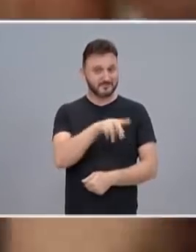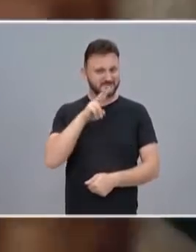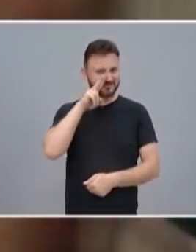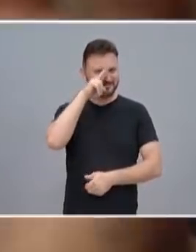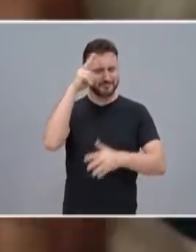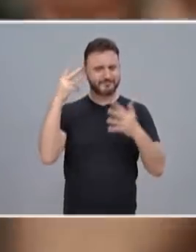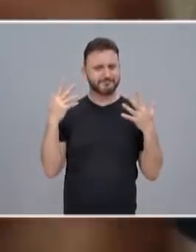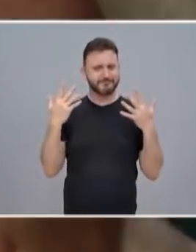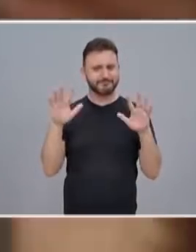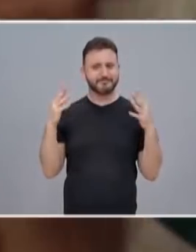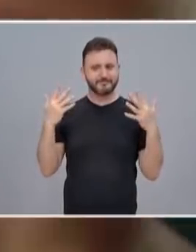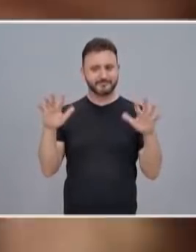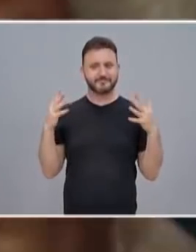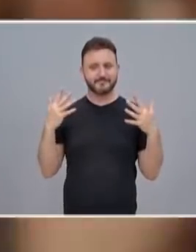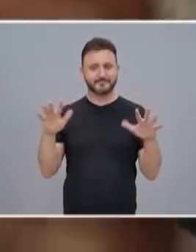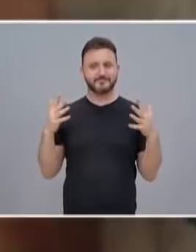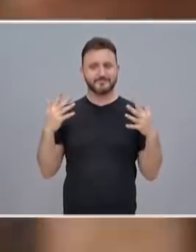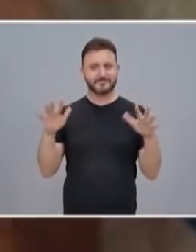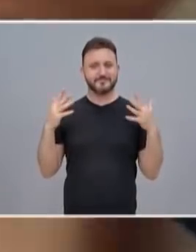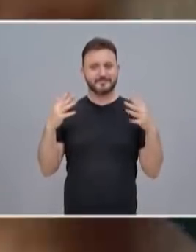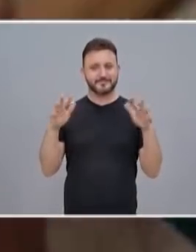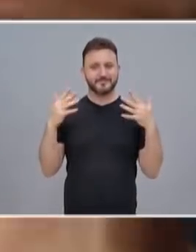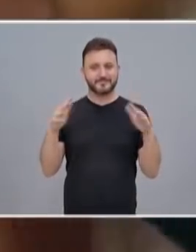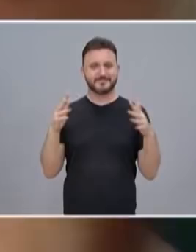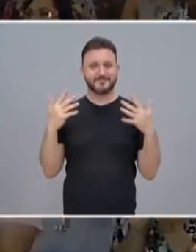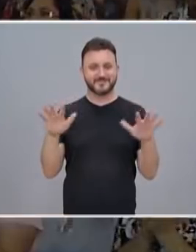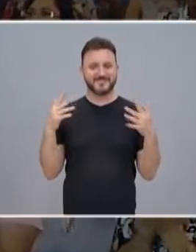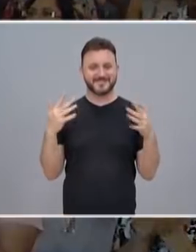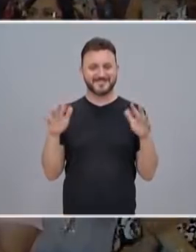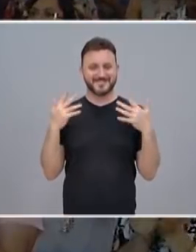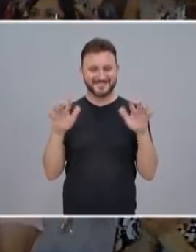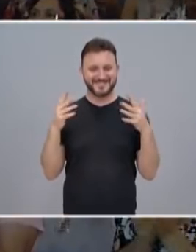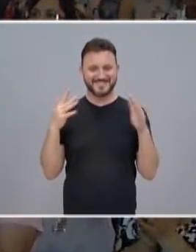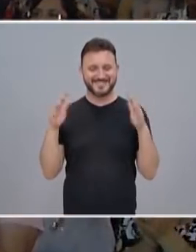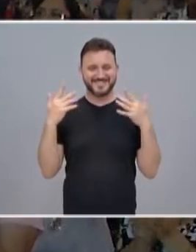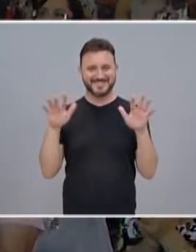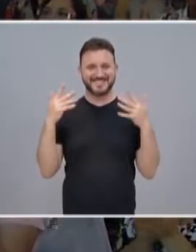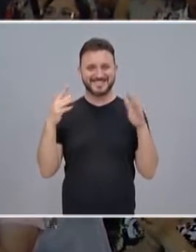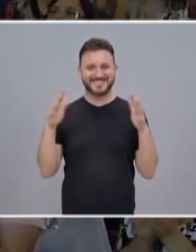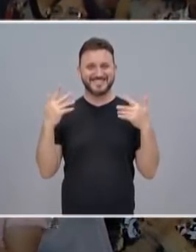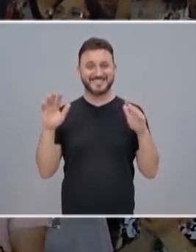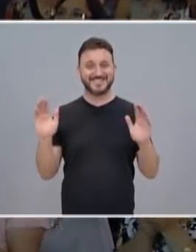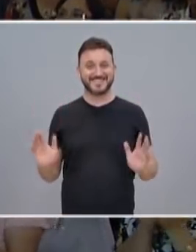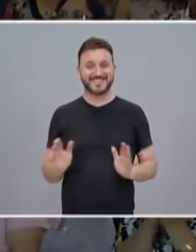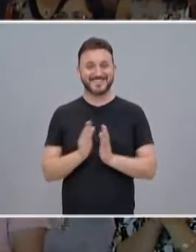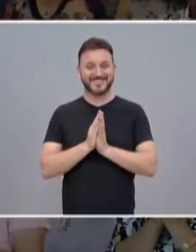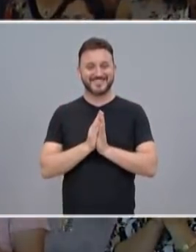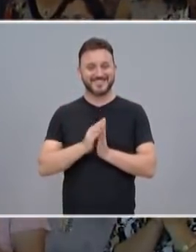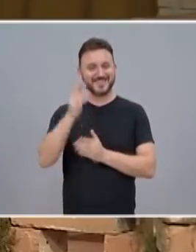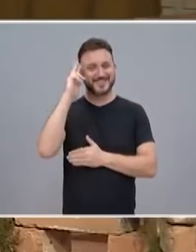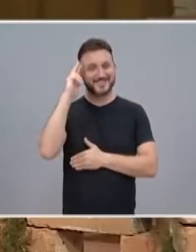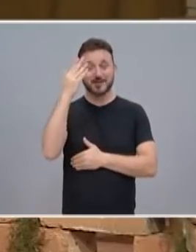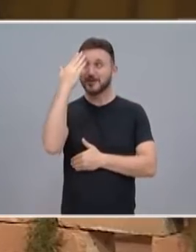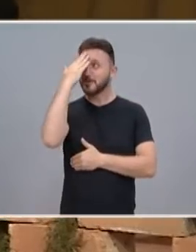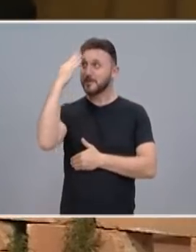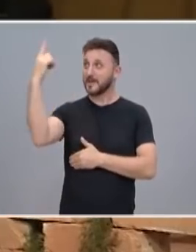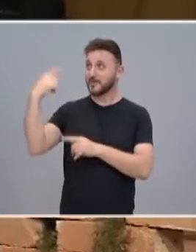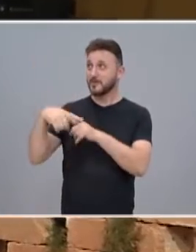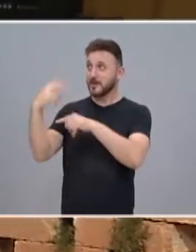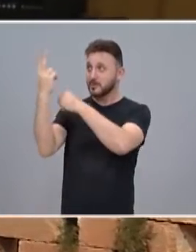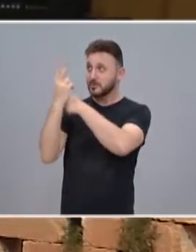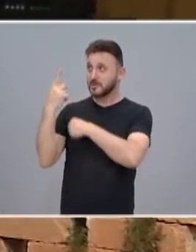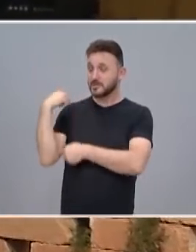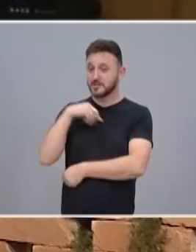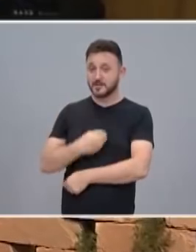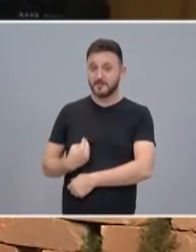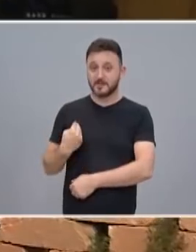nosso Senhor. Tem que ser mais forte, é para Deus. Amém, Senhor, obrigado pelas muralhas que já tem derrubado. E